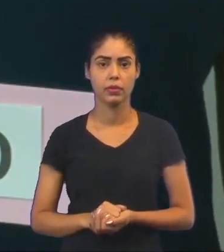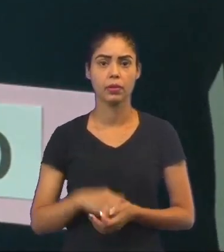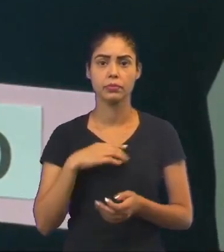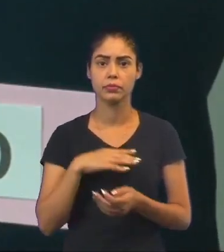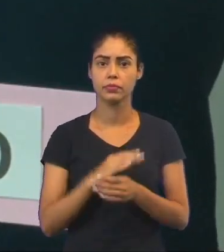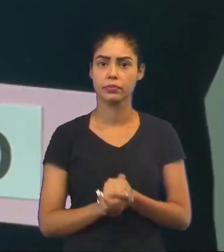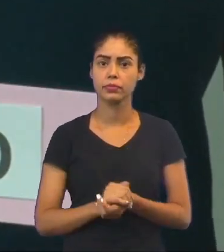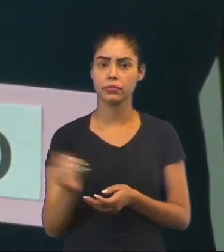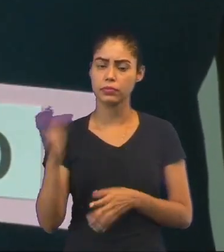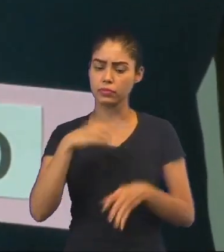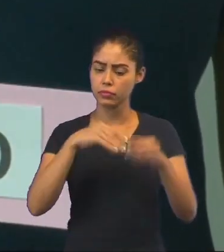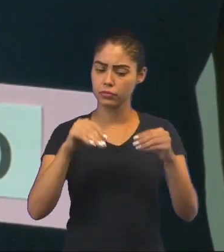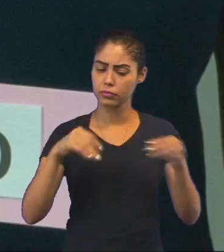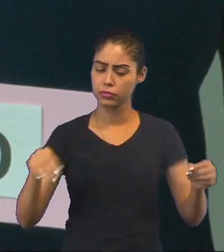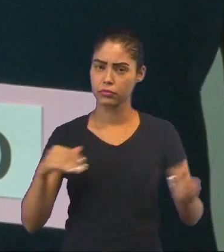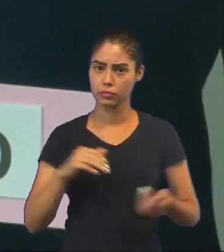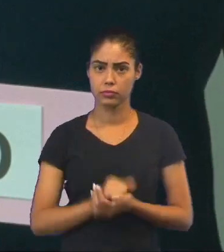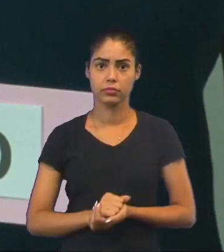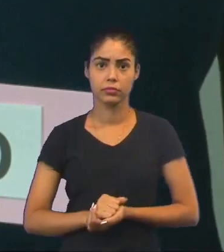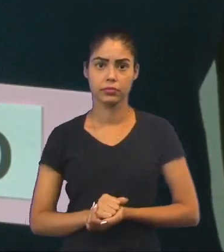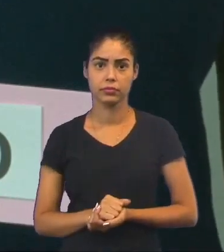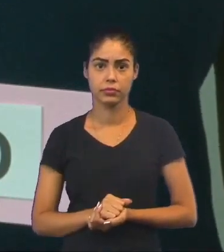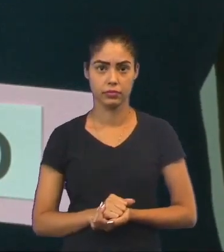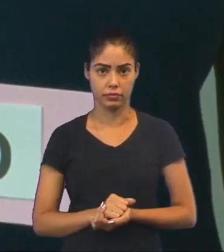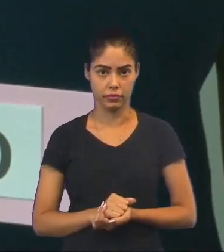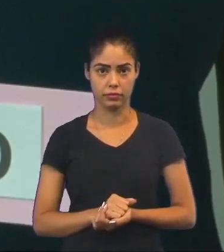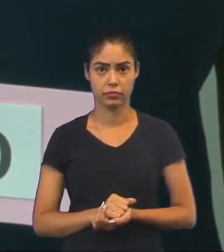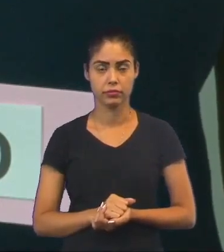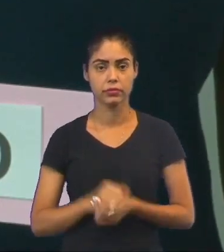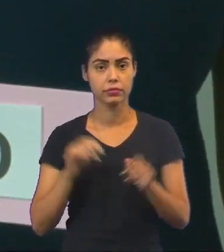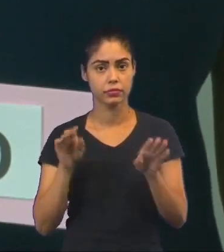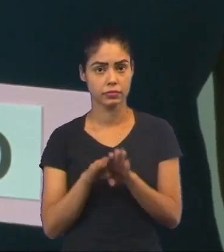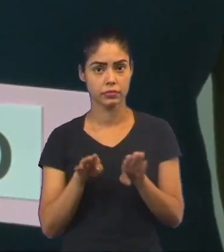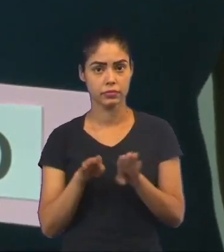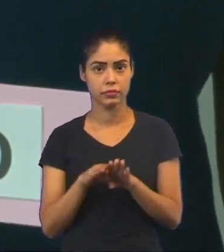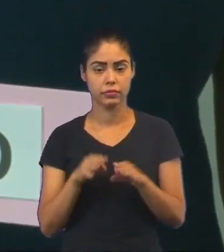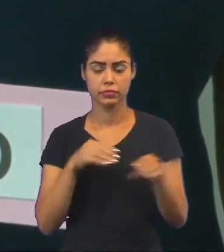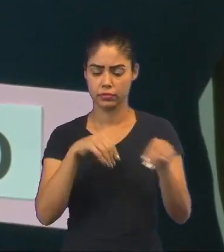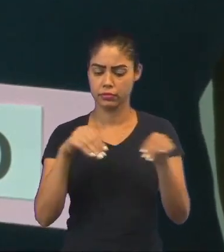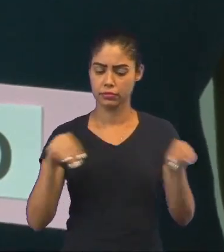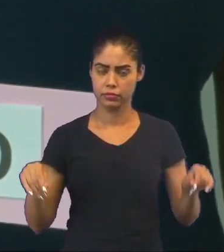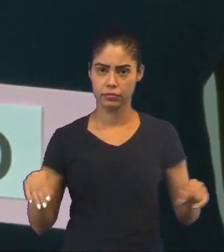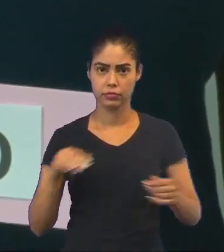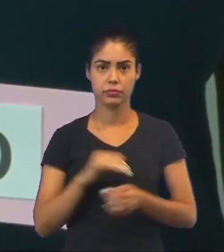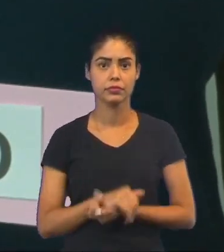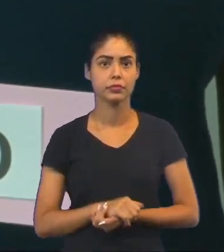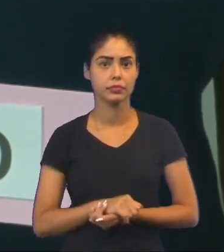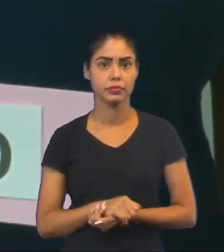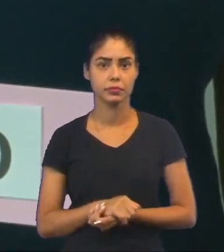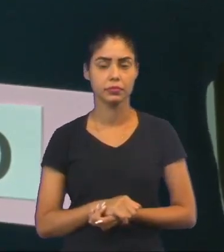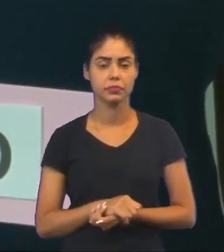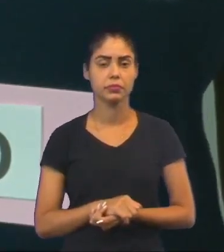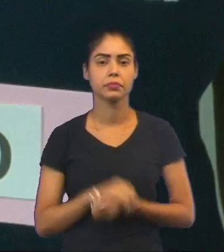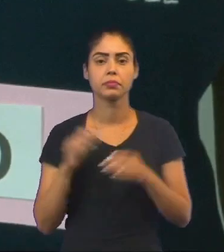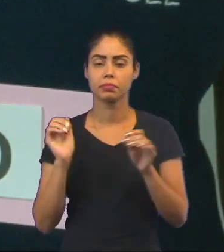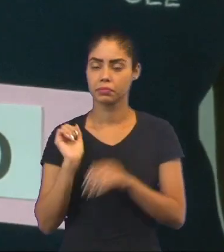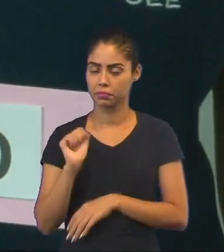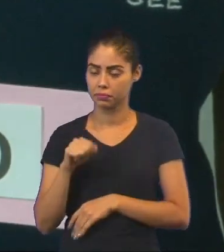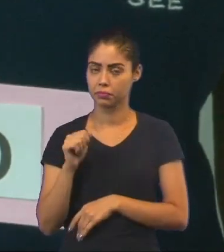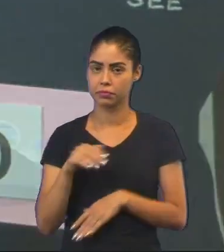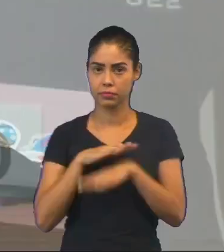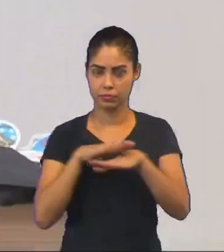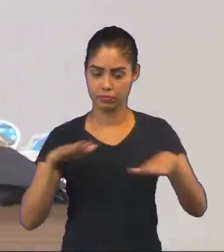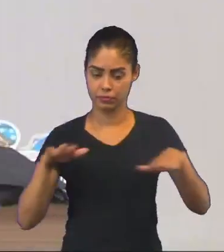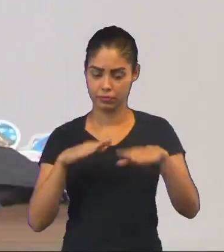aéreo, aquático ou ele é um meio de transporte terrestre? Terrestre, não é